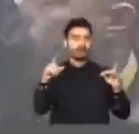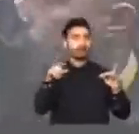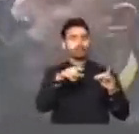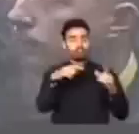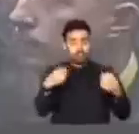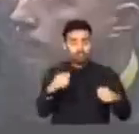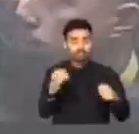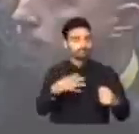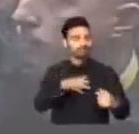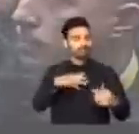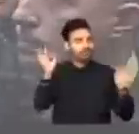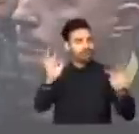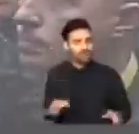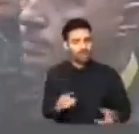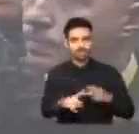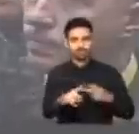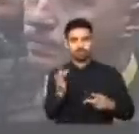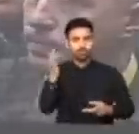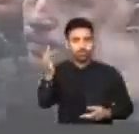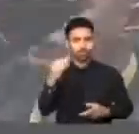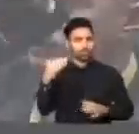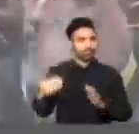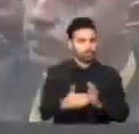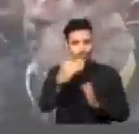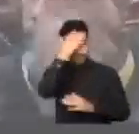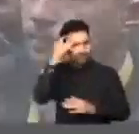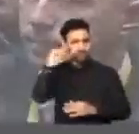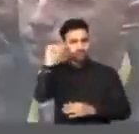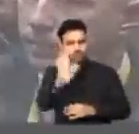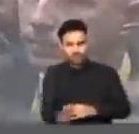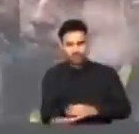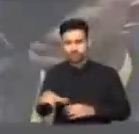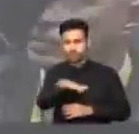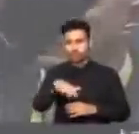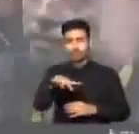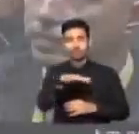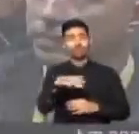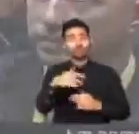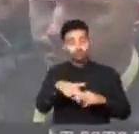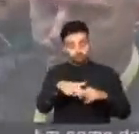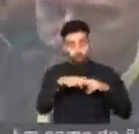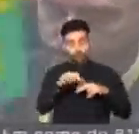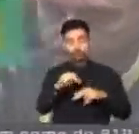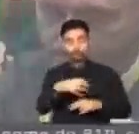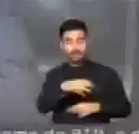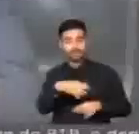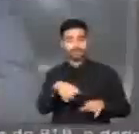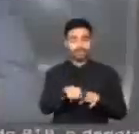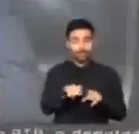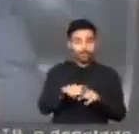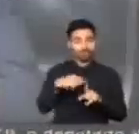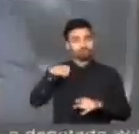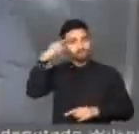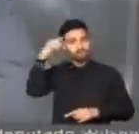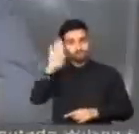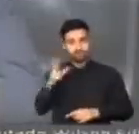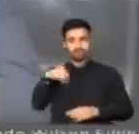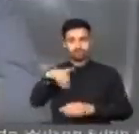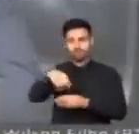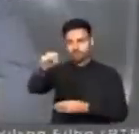do futuro de todos os brasileiros. Pela Bahia e pelo Brasil, meu voto é sim. Arthur Oliveira